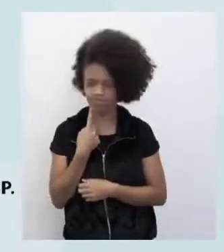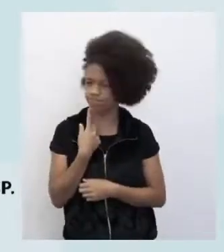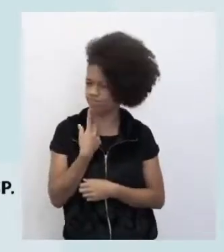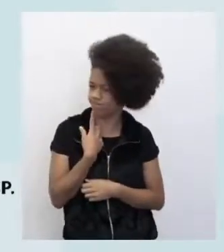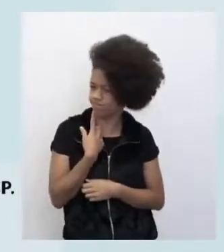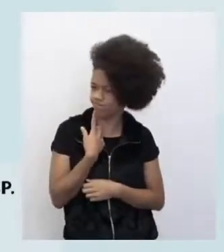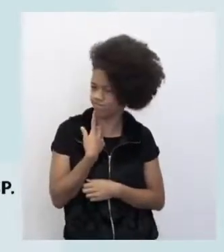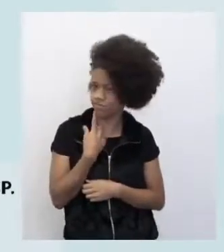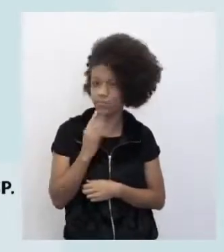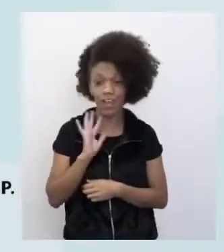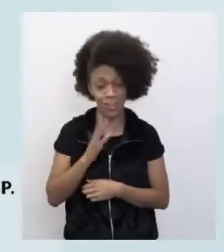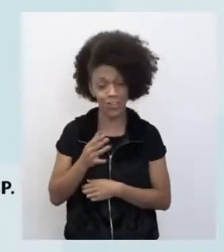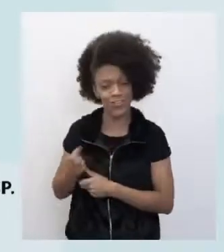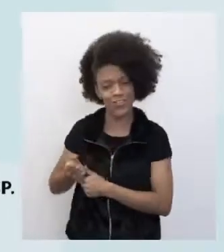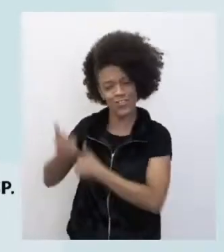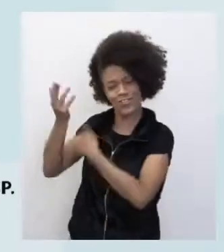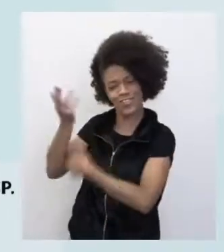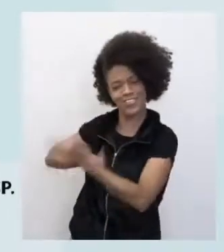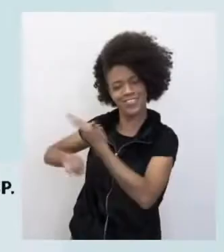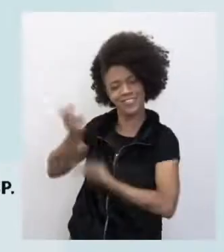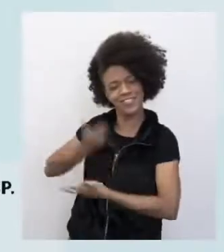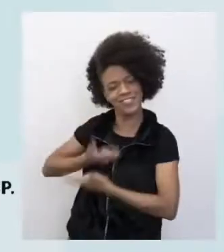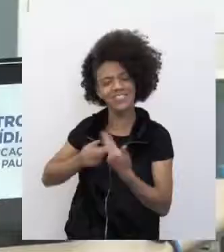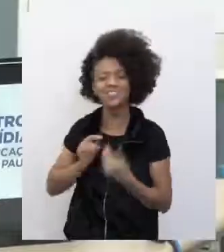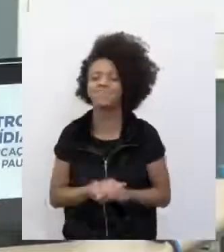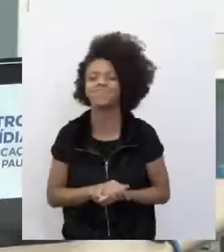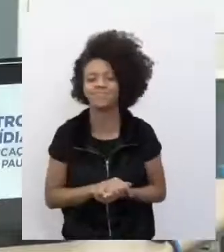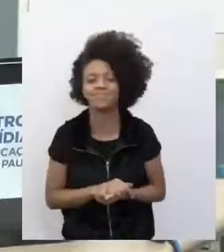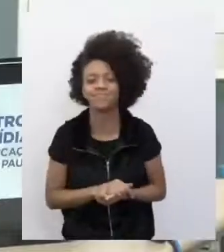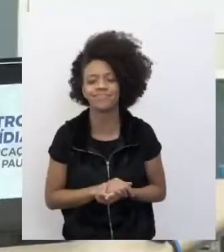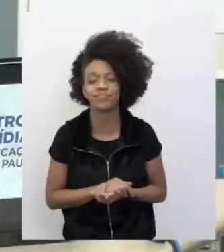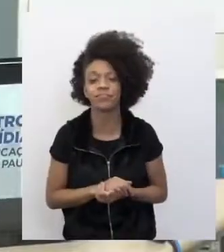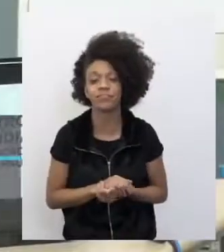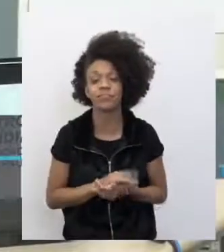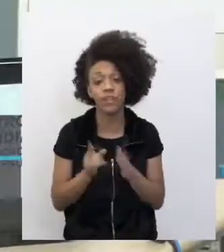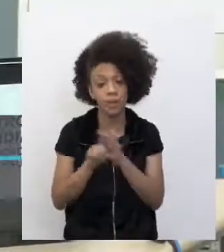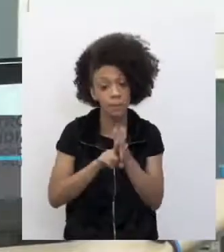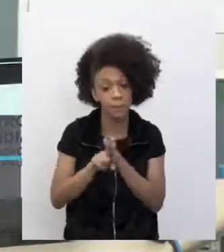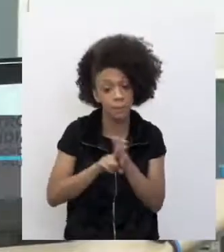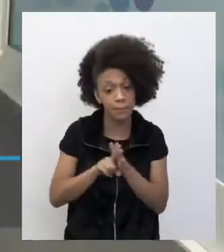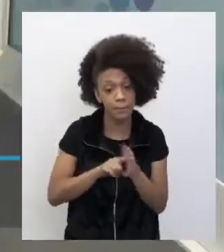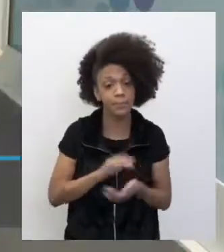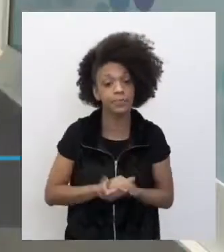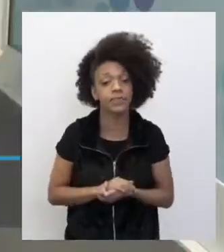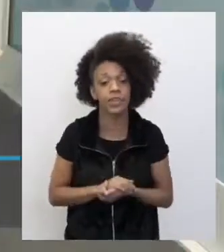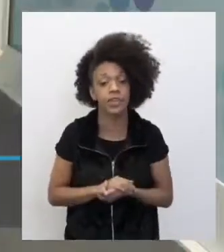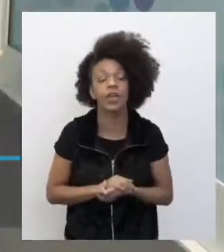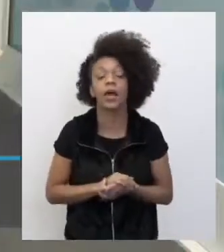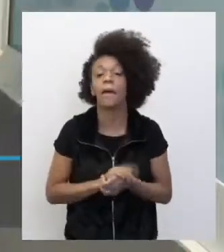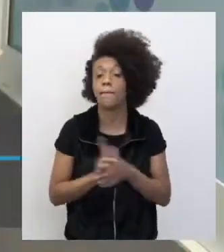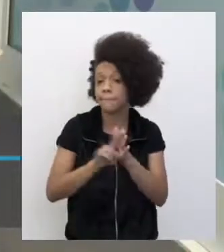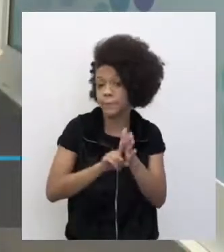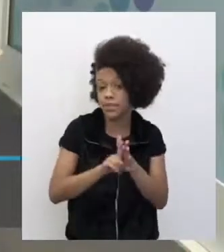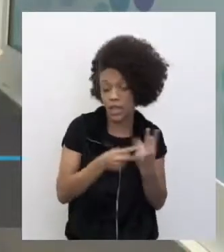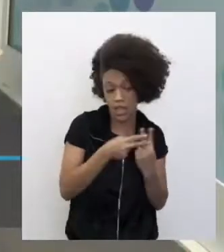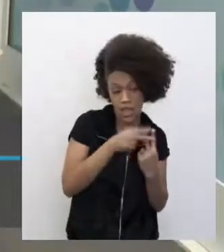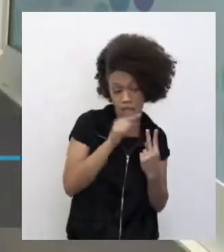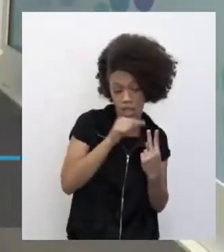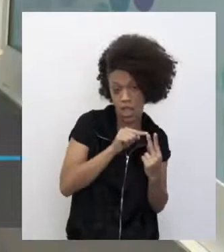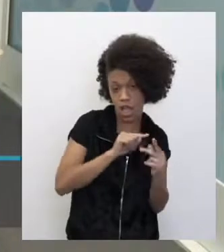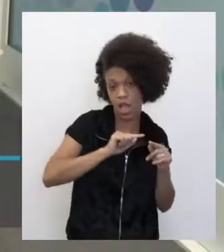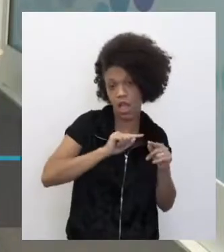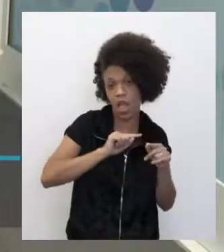Notaram? Ah, já tem aqui gente falando, não é, Ed? É, o pessoal falou que é da pesquisa, né? A Rizia falou pesquisa, porque é um